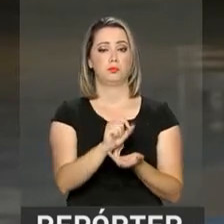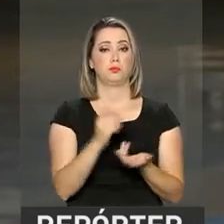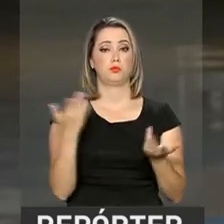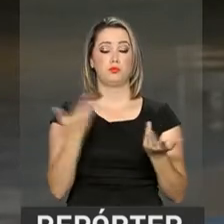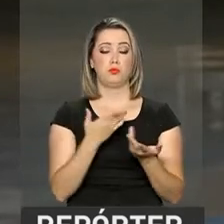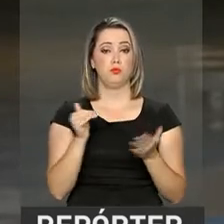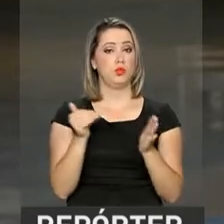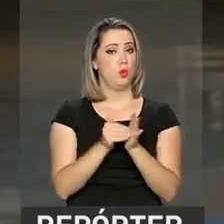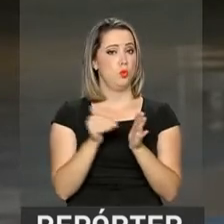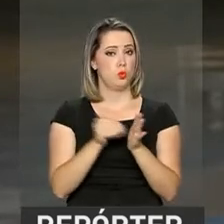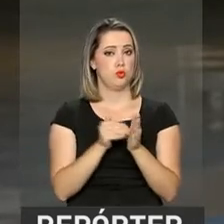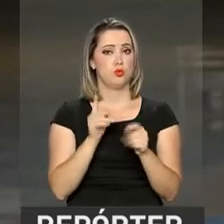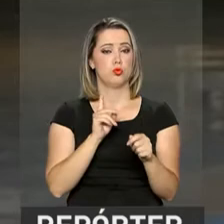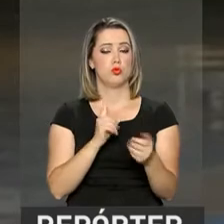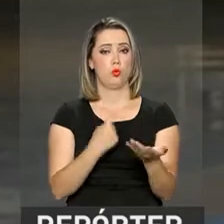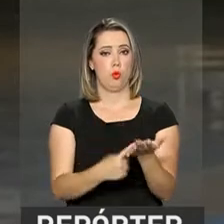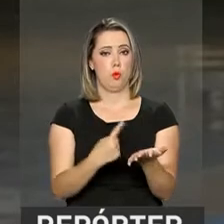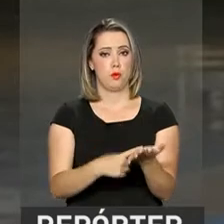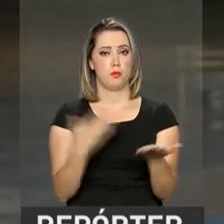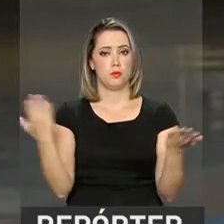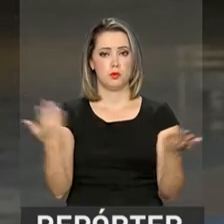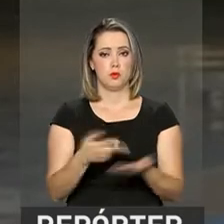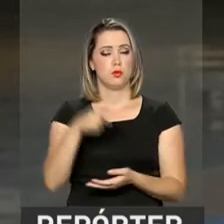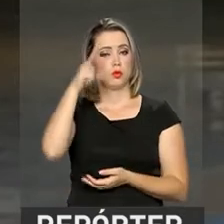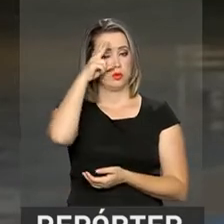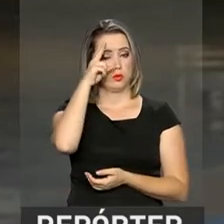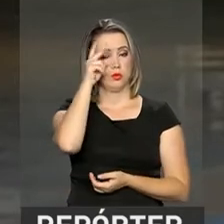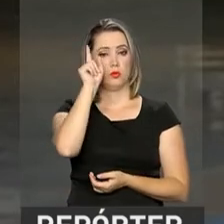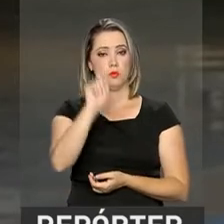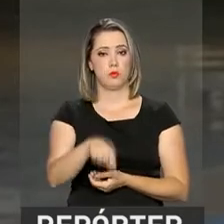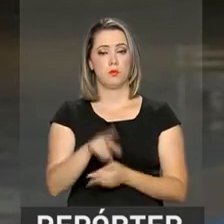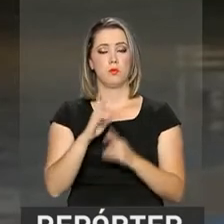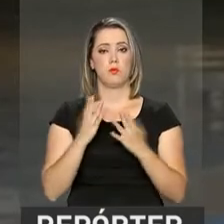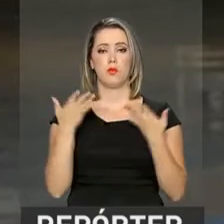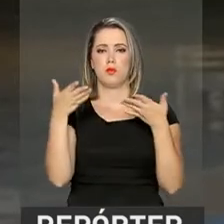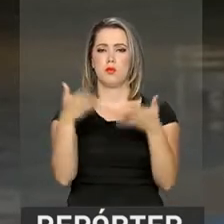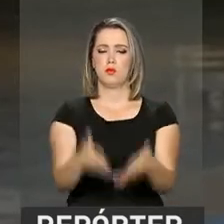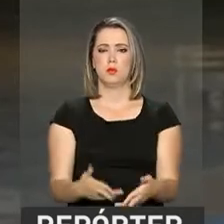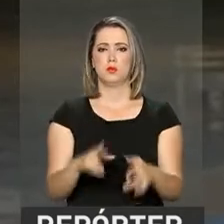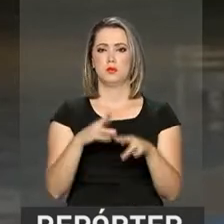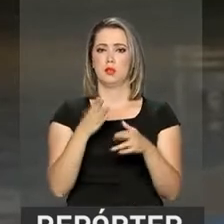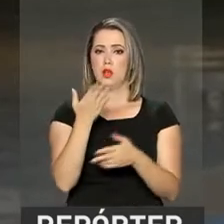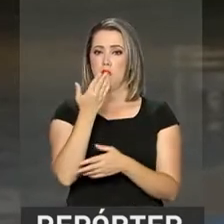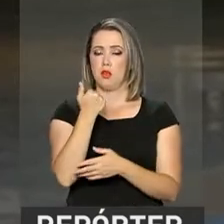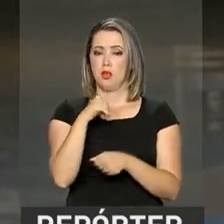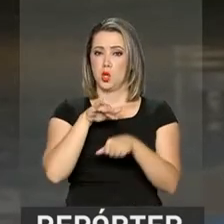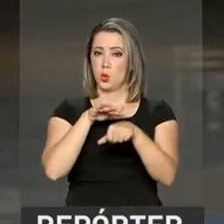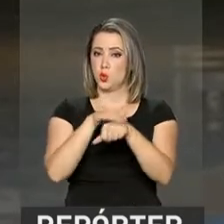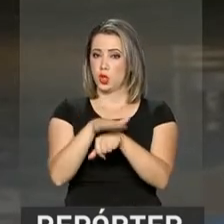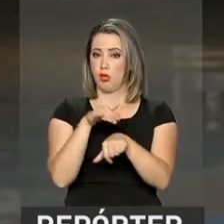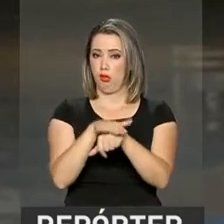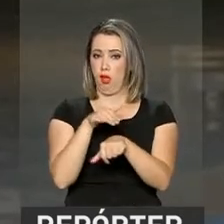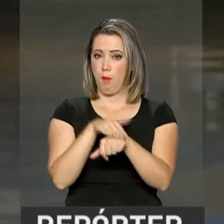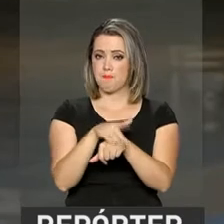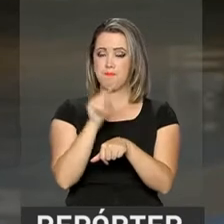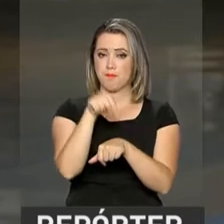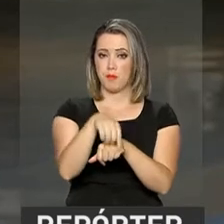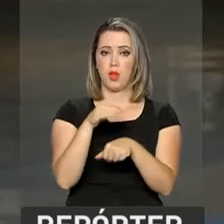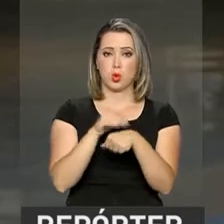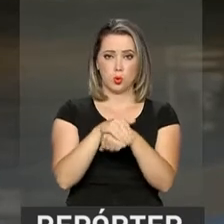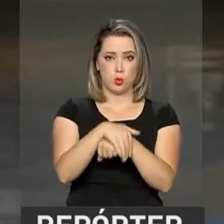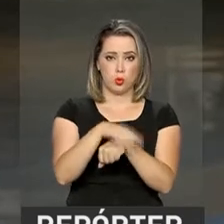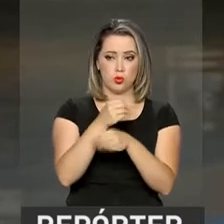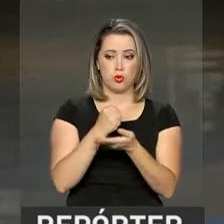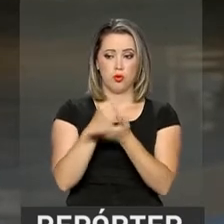último compromisso do presidente michel temer nesta segunda feira é a participação em um jantar oferecido aos participantes